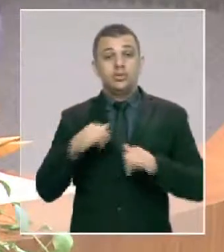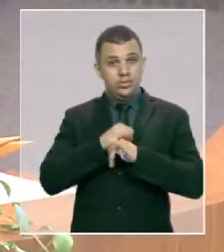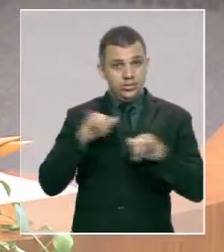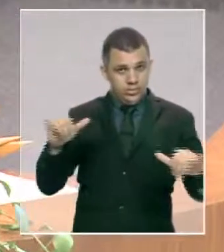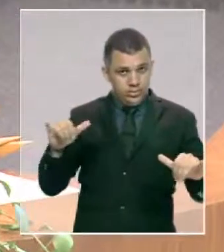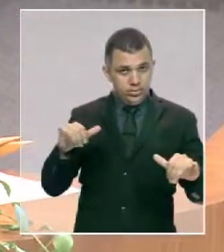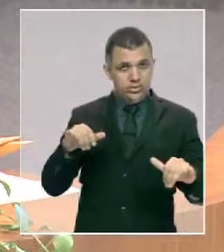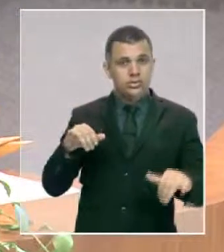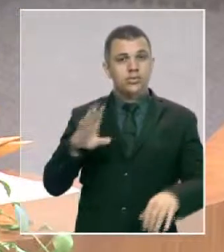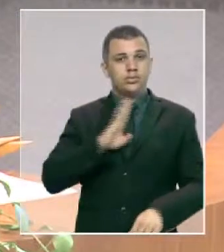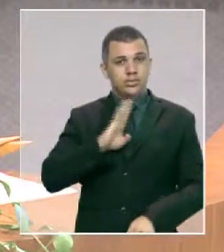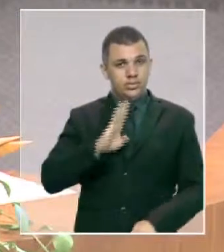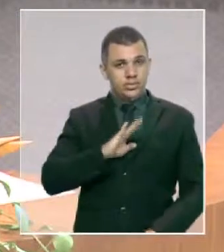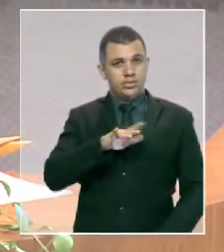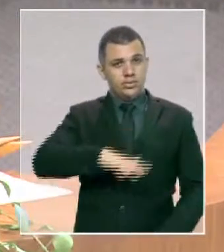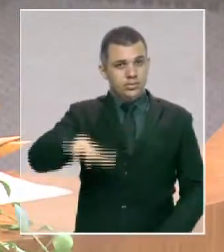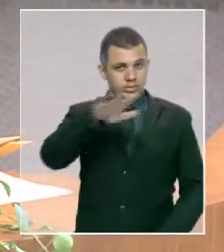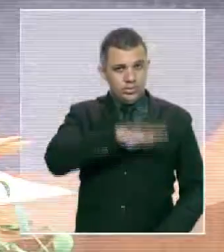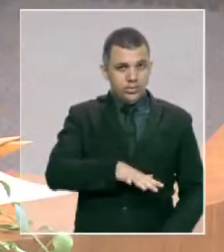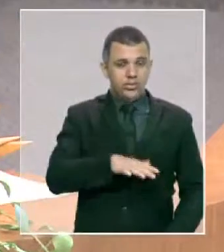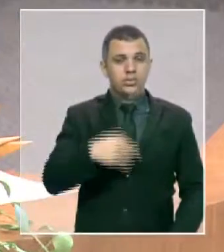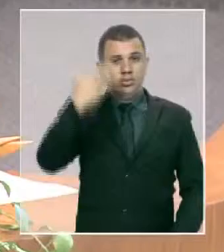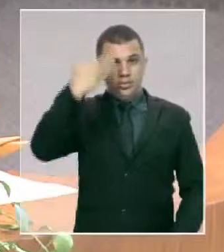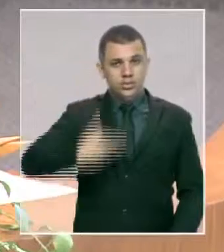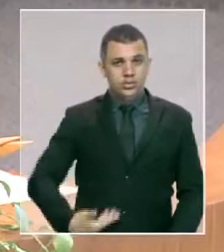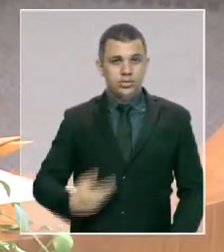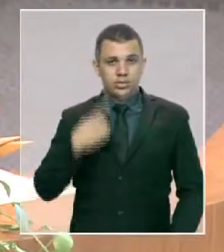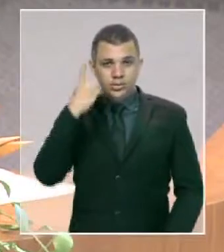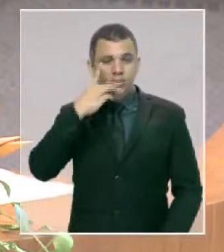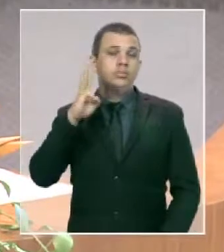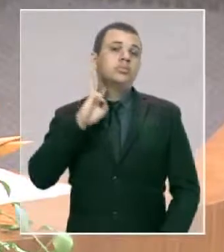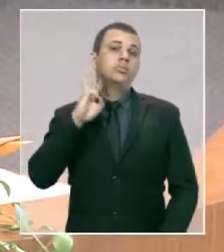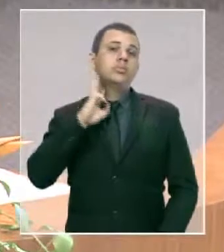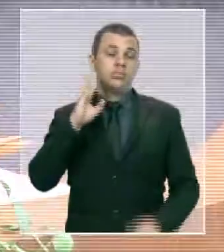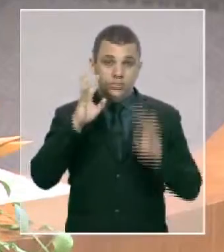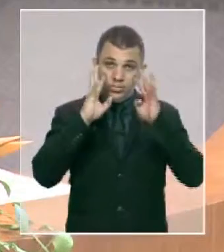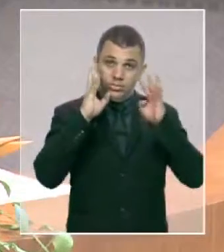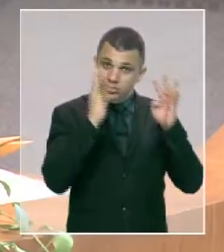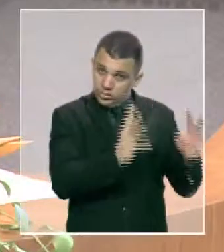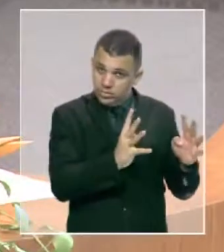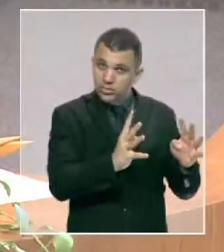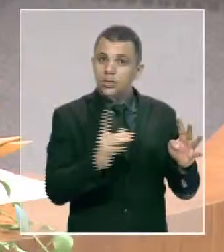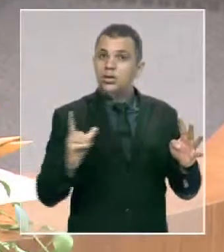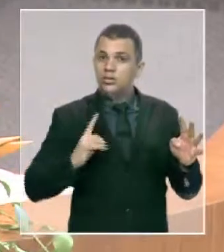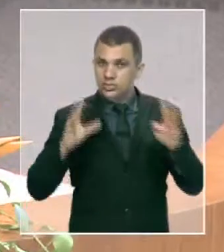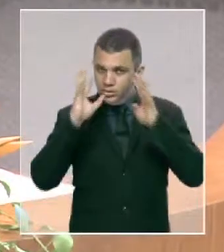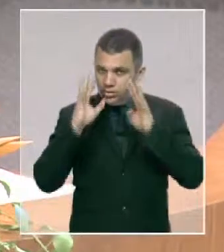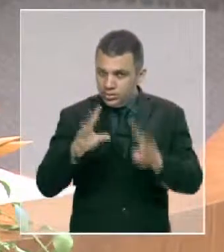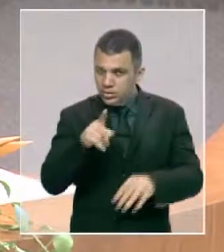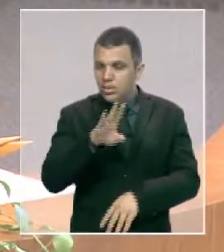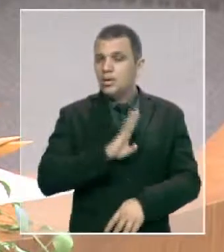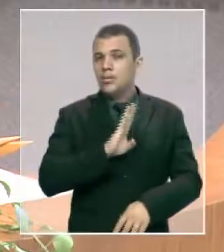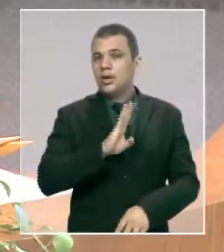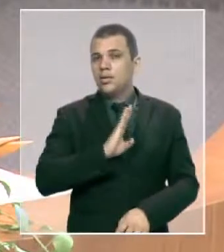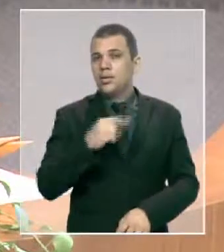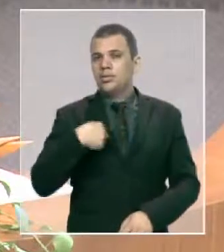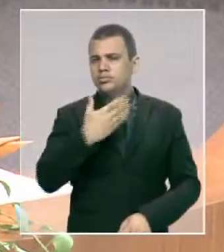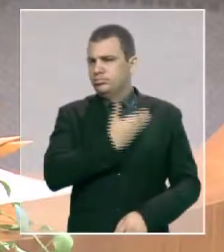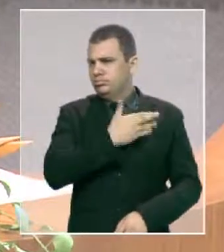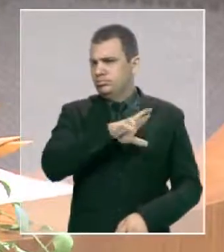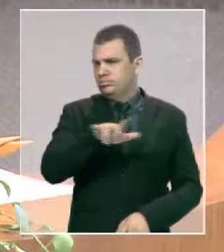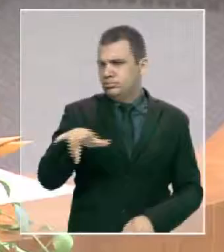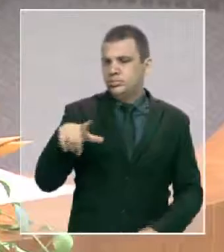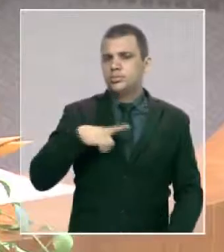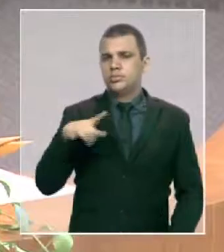do Curso está atento, com um olhar sensível, e eu sou amigo de Bacabal. Tenho muitos amigos em Bacabal, tenho um